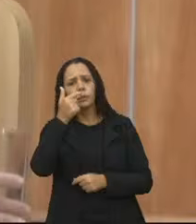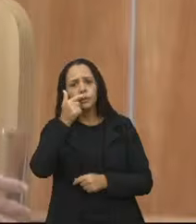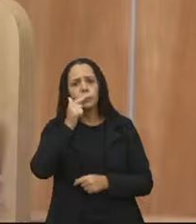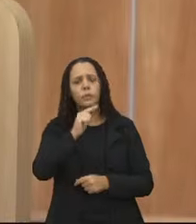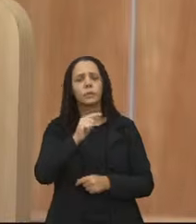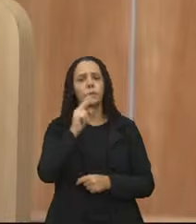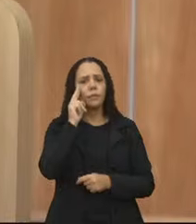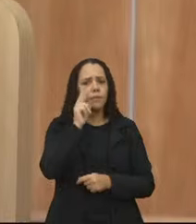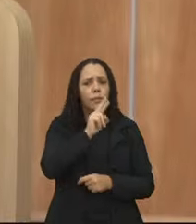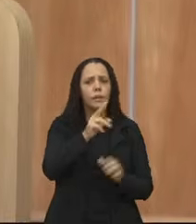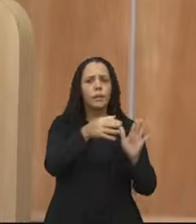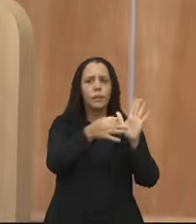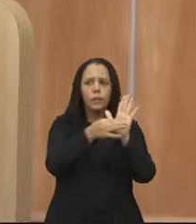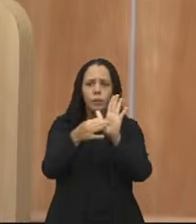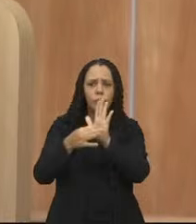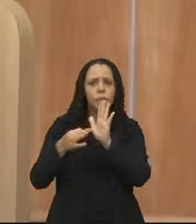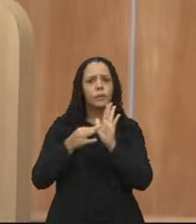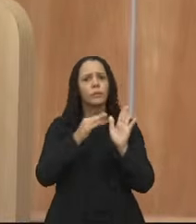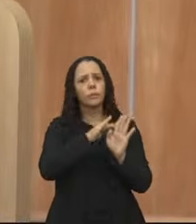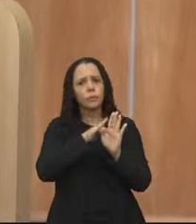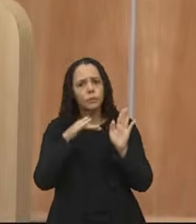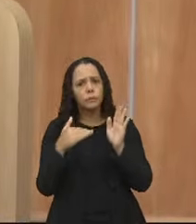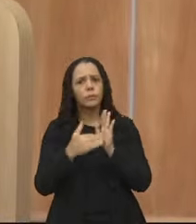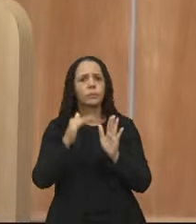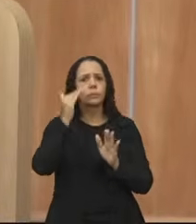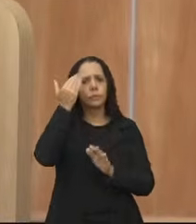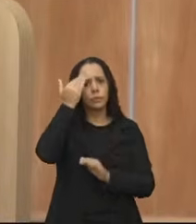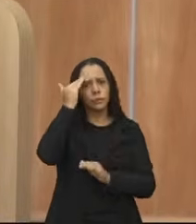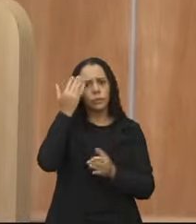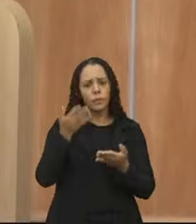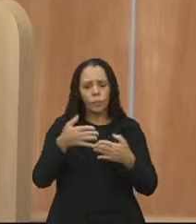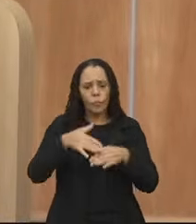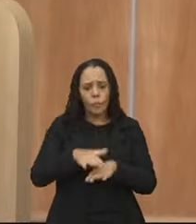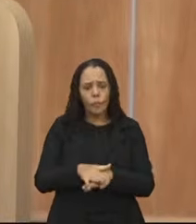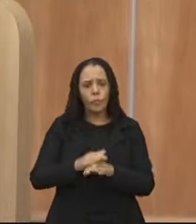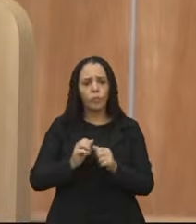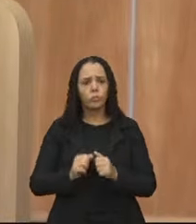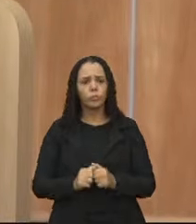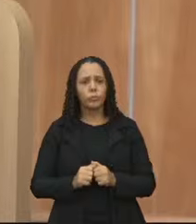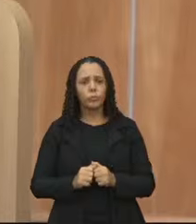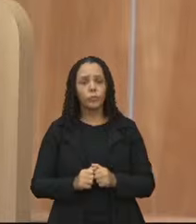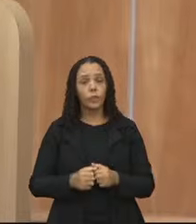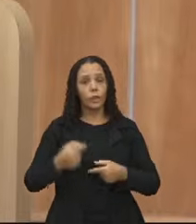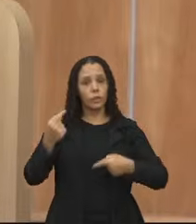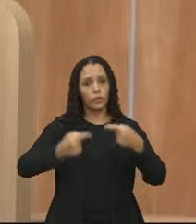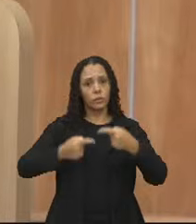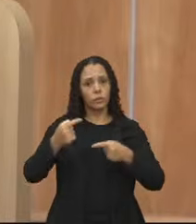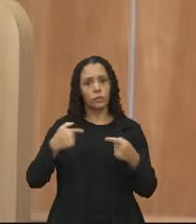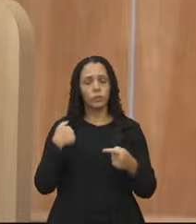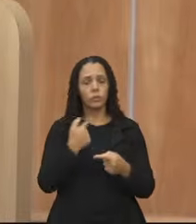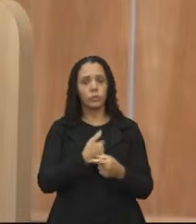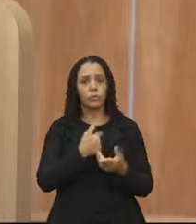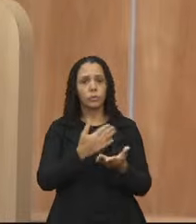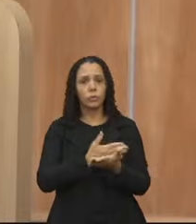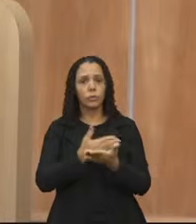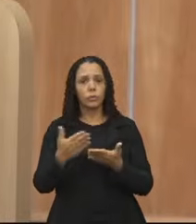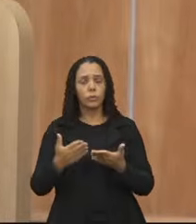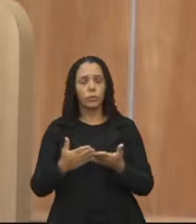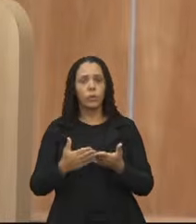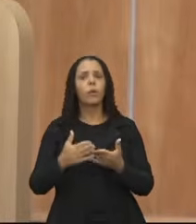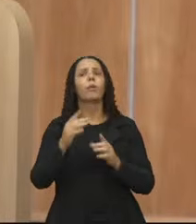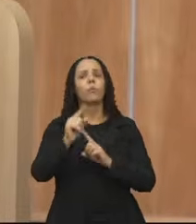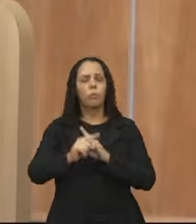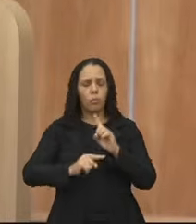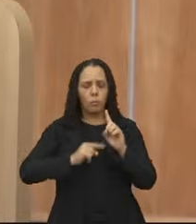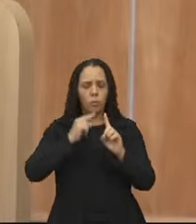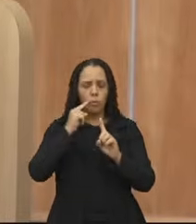de abaixar a cabeça e entender. E essa discussão que a gente iniciou já está sendo muito